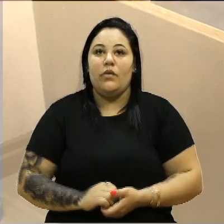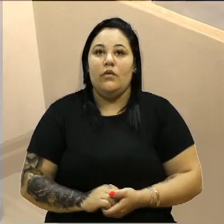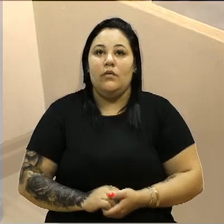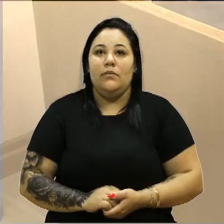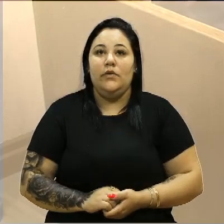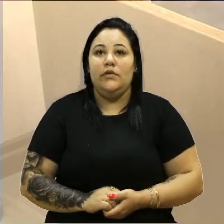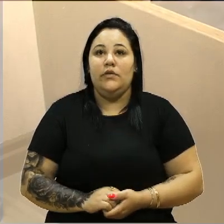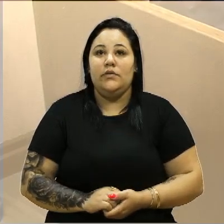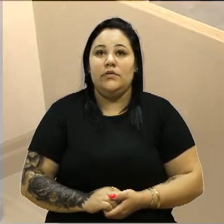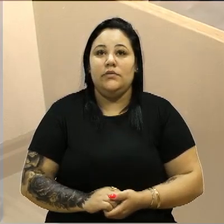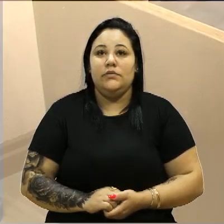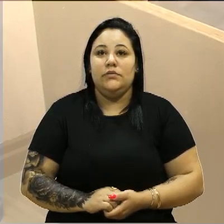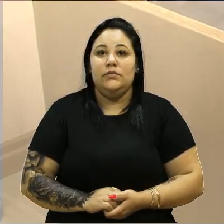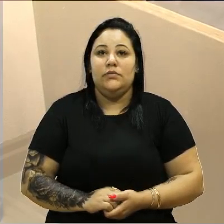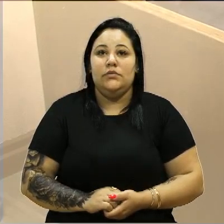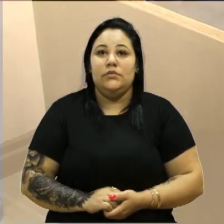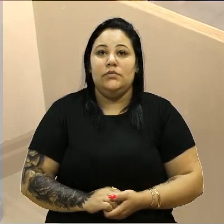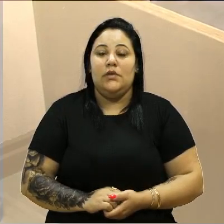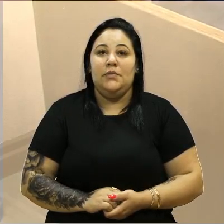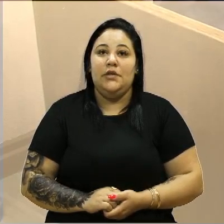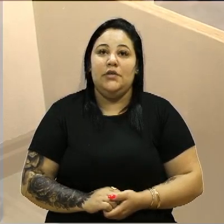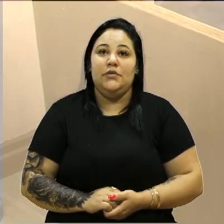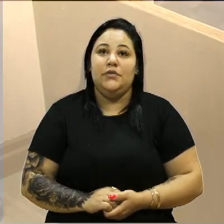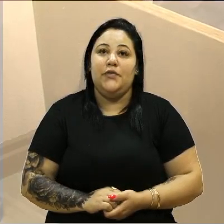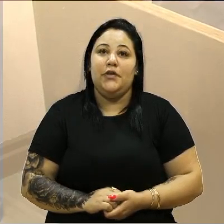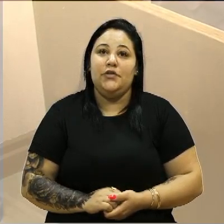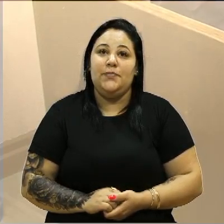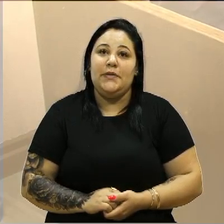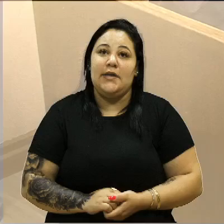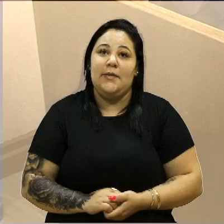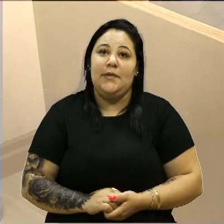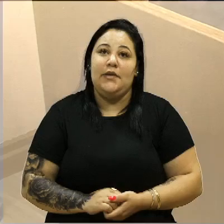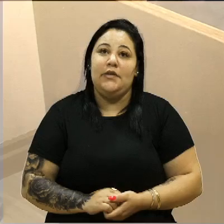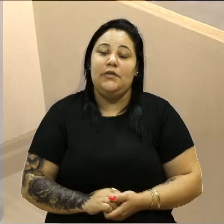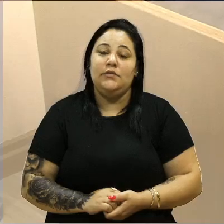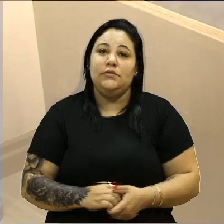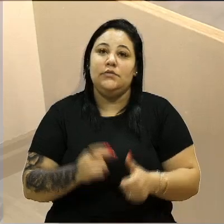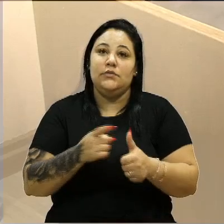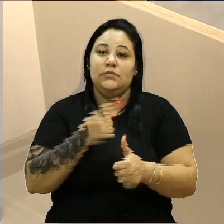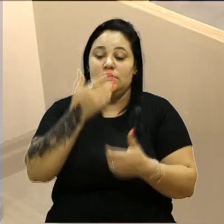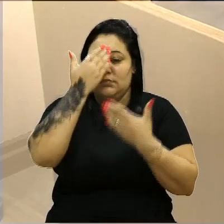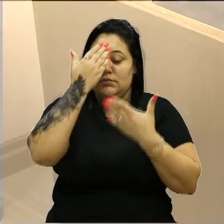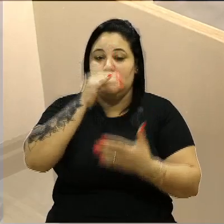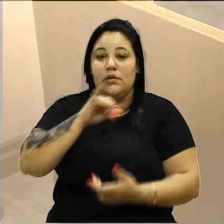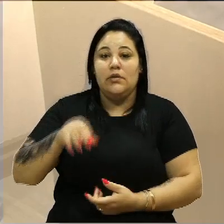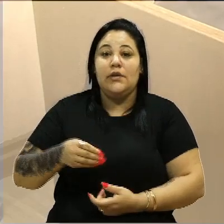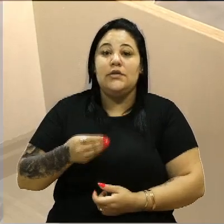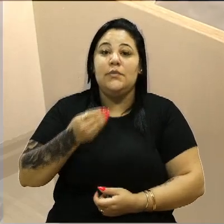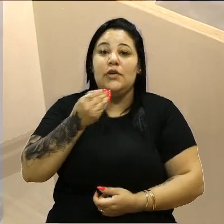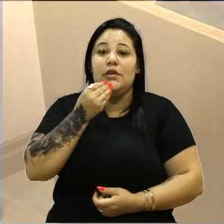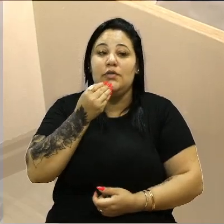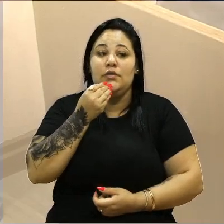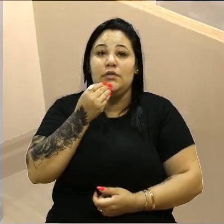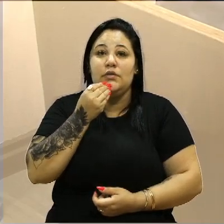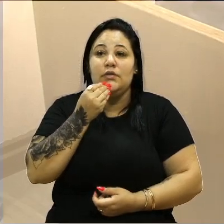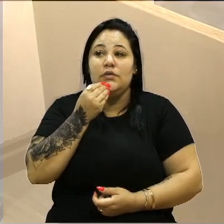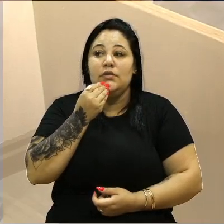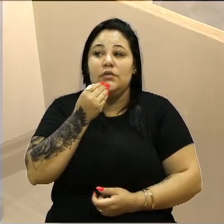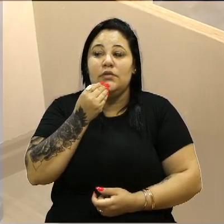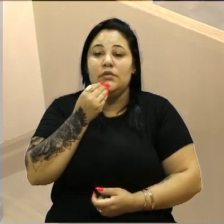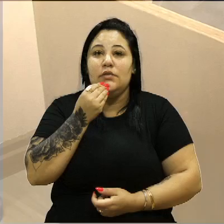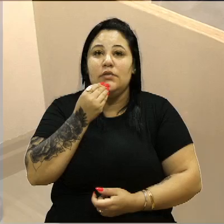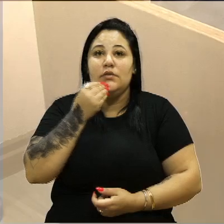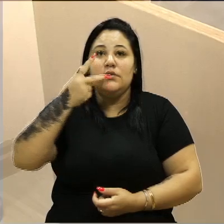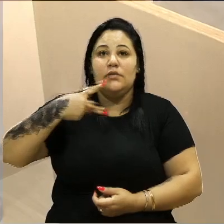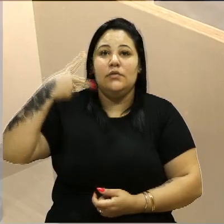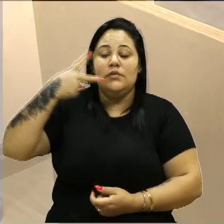Primeiramente, agradeço a oportunidade, para esse espaço de fala. Cumprimento também as autoridades aqui presentes,